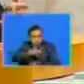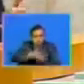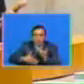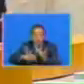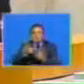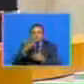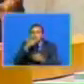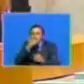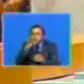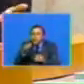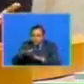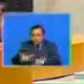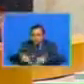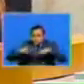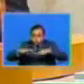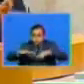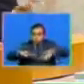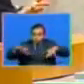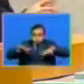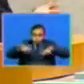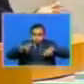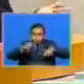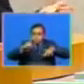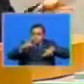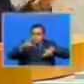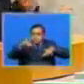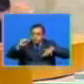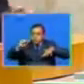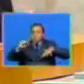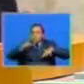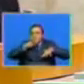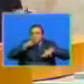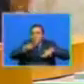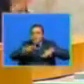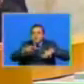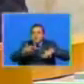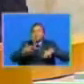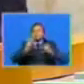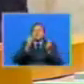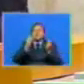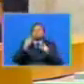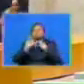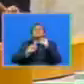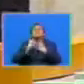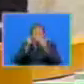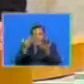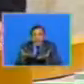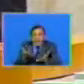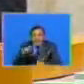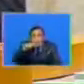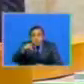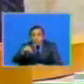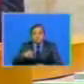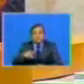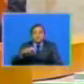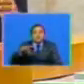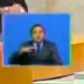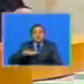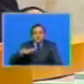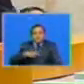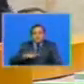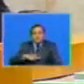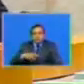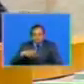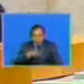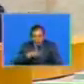como lotar um Pacaembu e pedir a todos os cidadãos que nos falassem o que querem para a cidade, de maneira